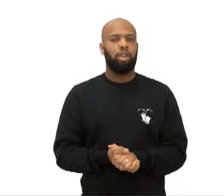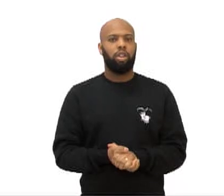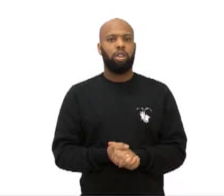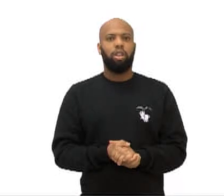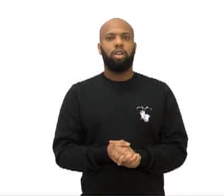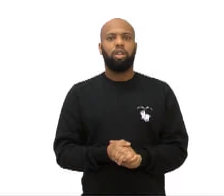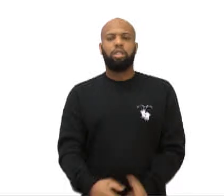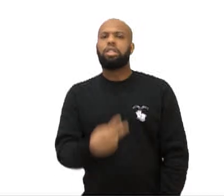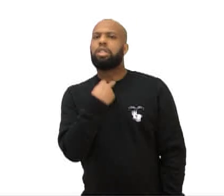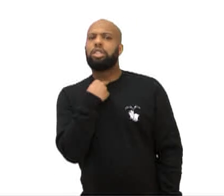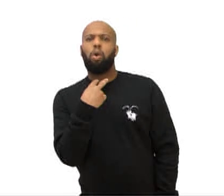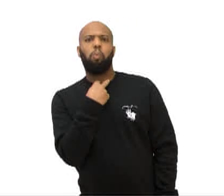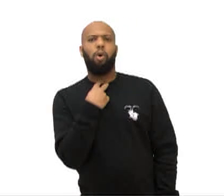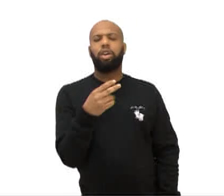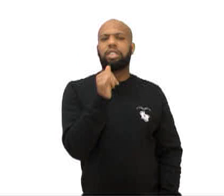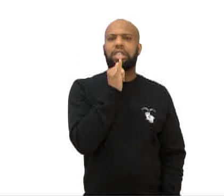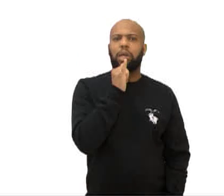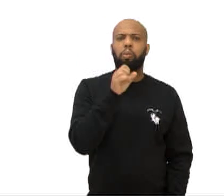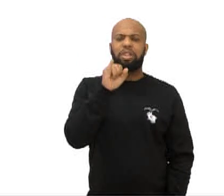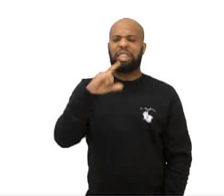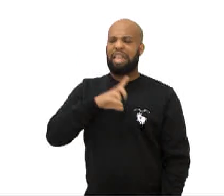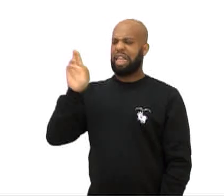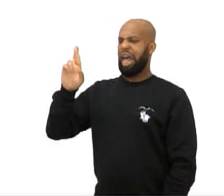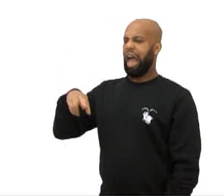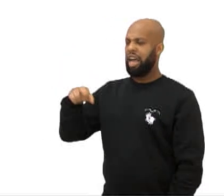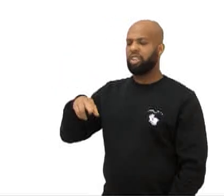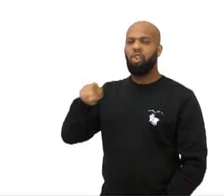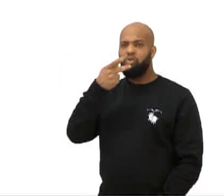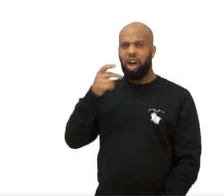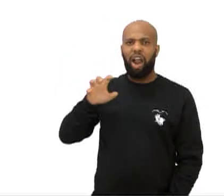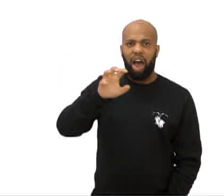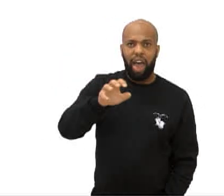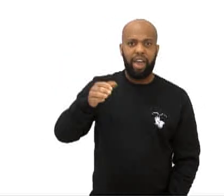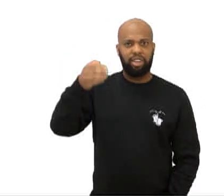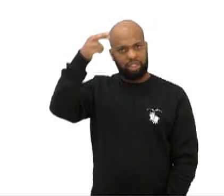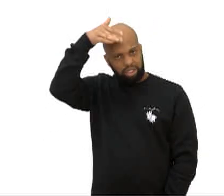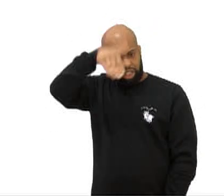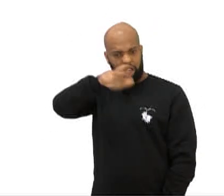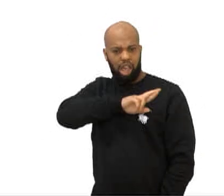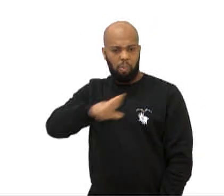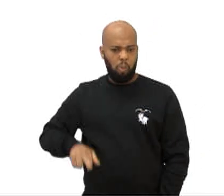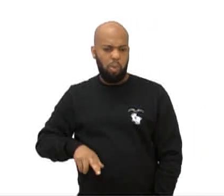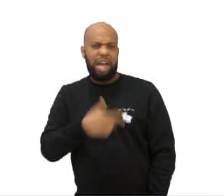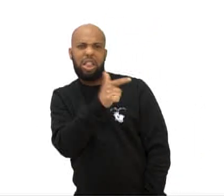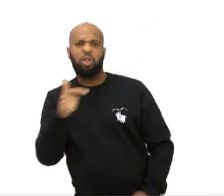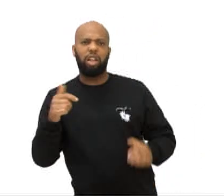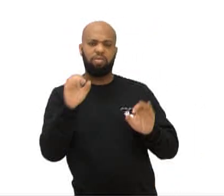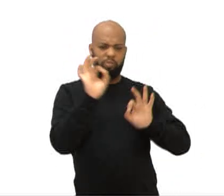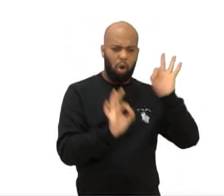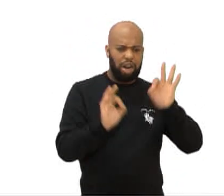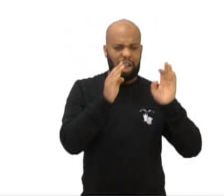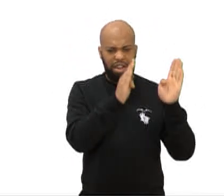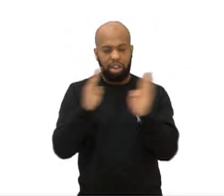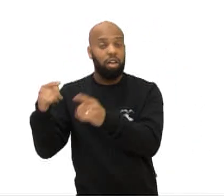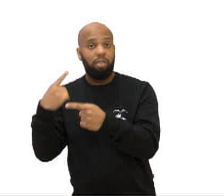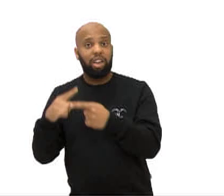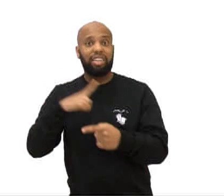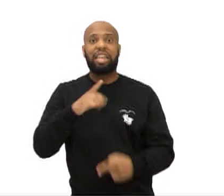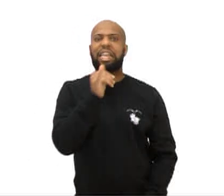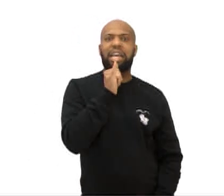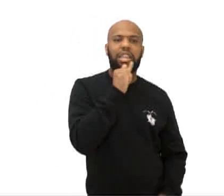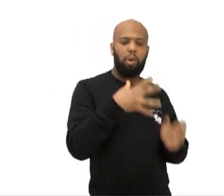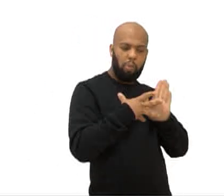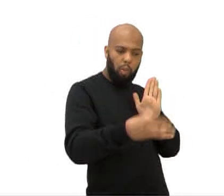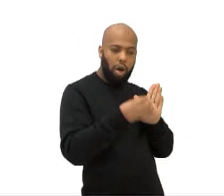Não se pode, com alguma razão, chamar esta república de desordenada quando nela existem tantos exemplos de